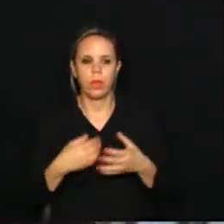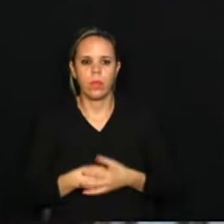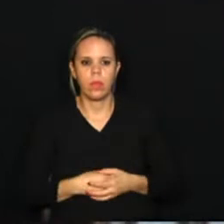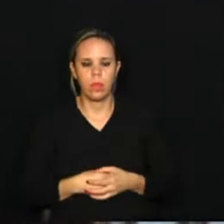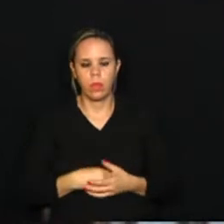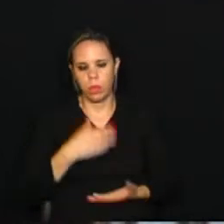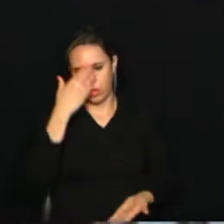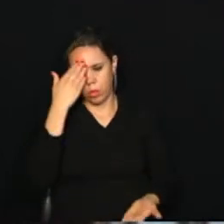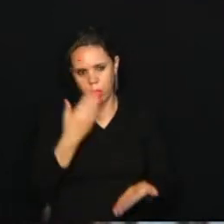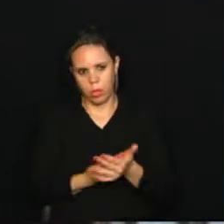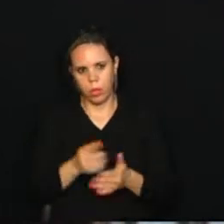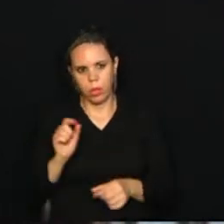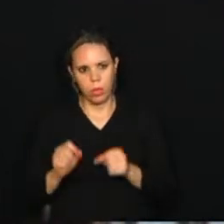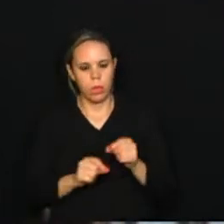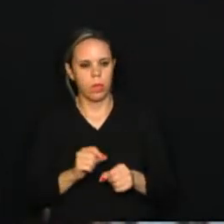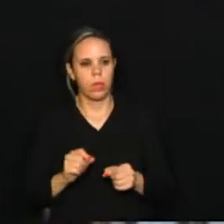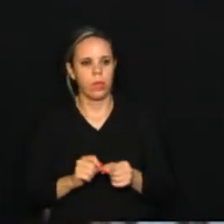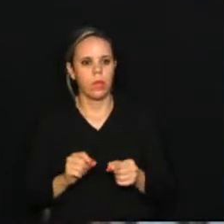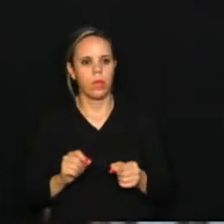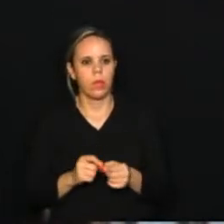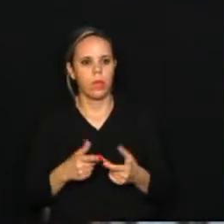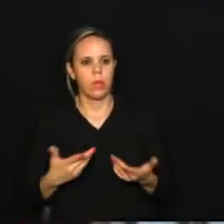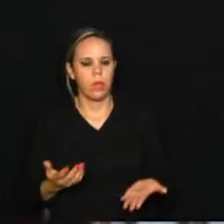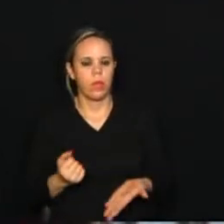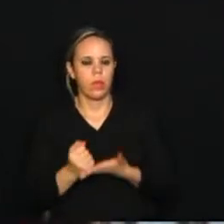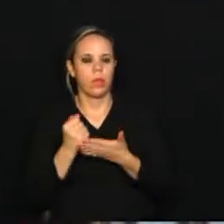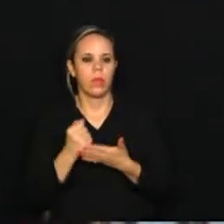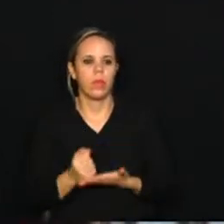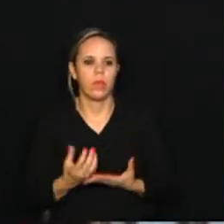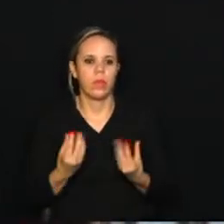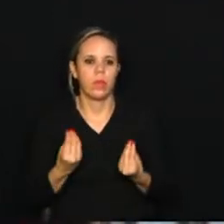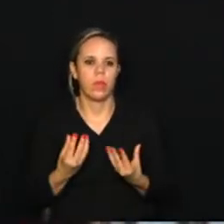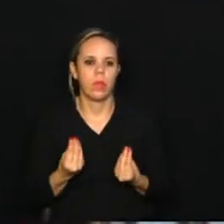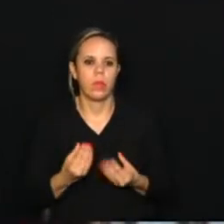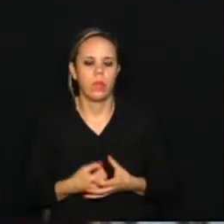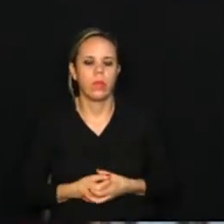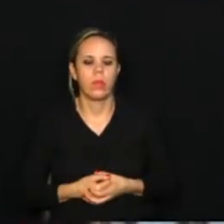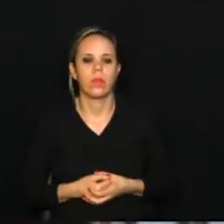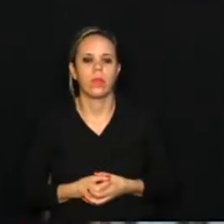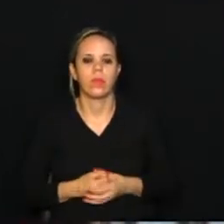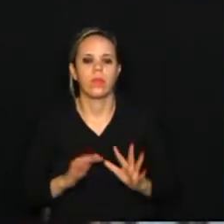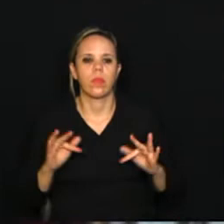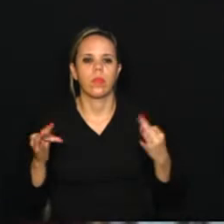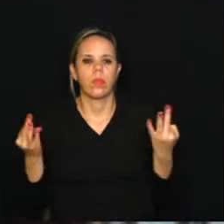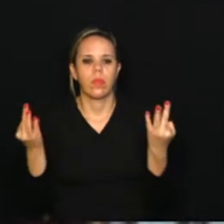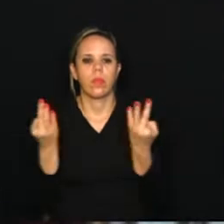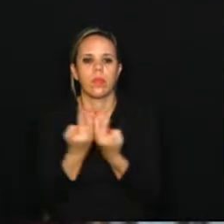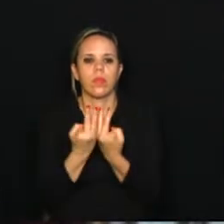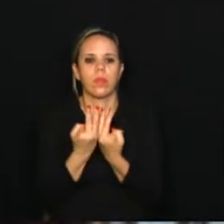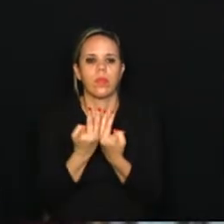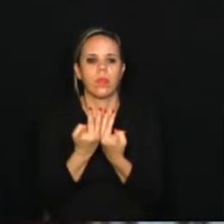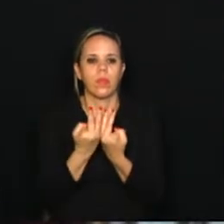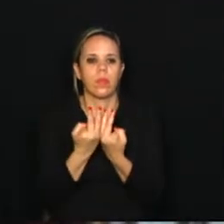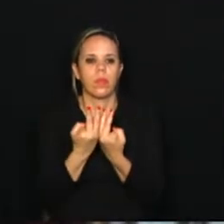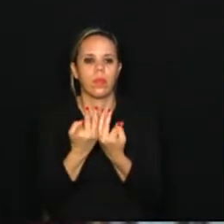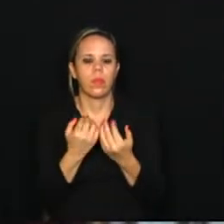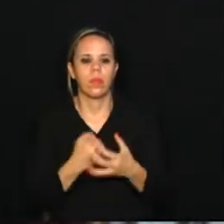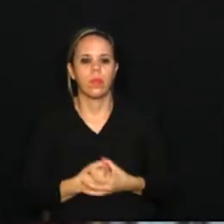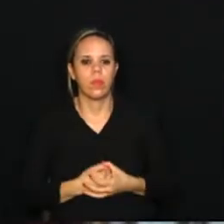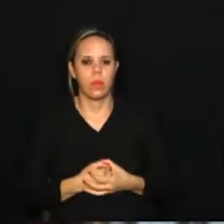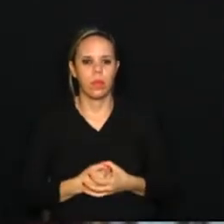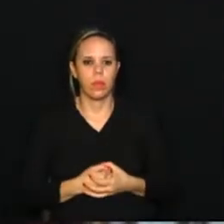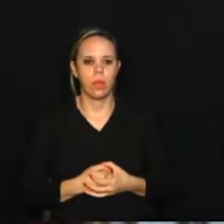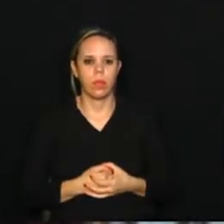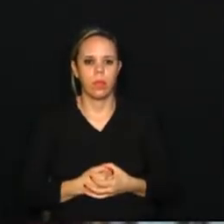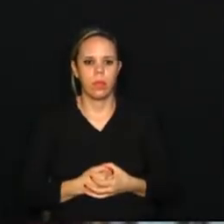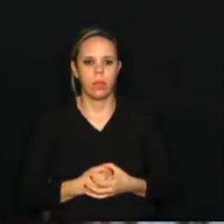Acredito que isso foi algo que ajudou muitas famílias a, de certa